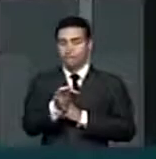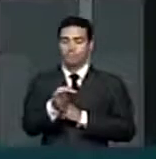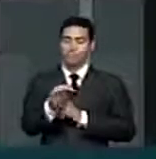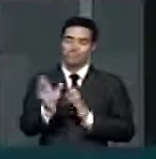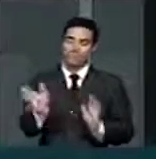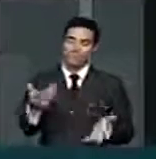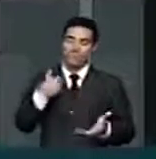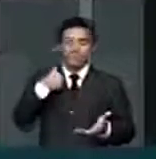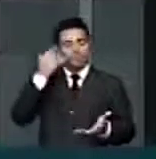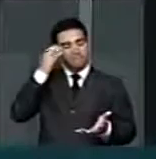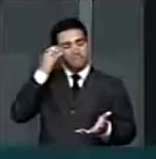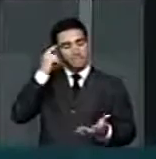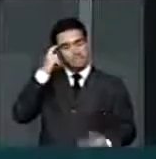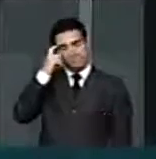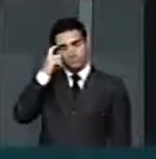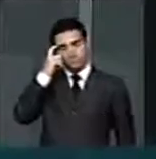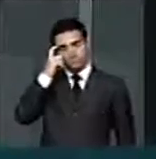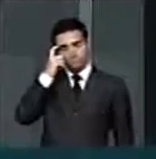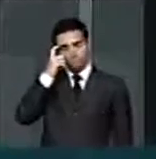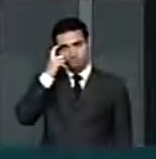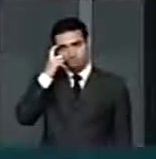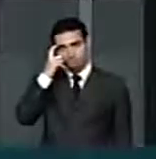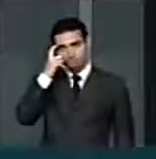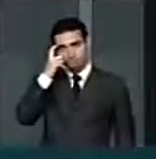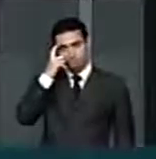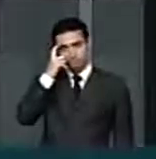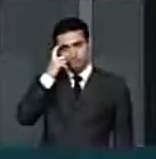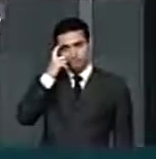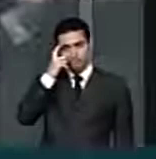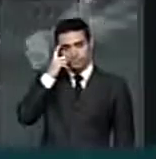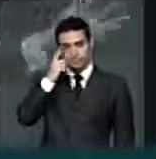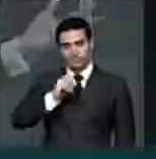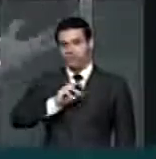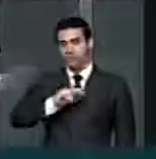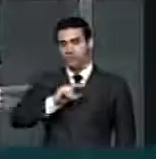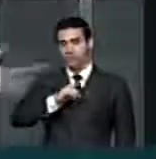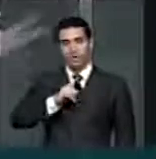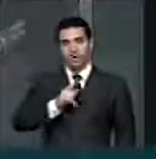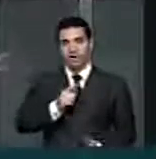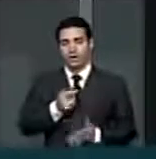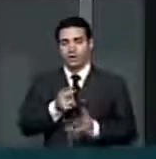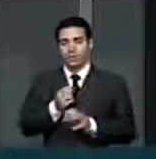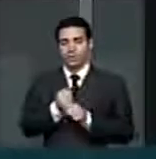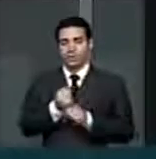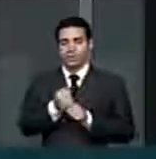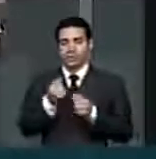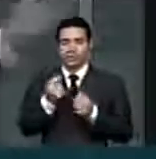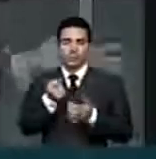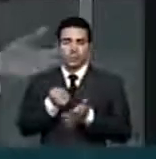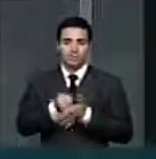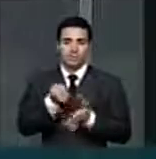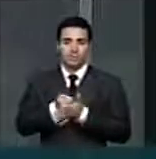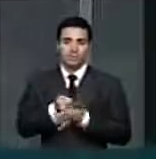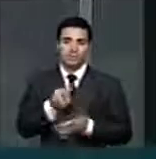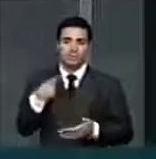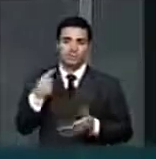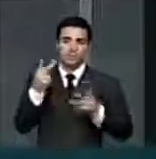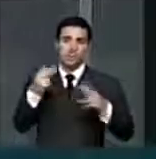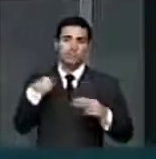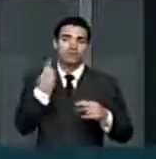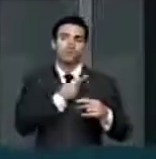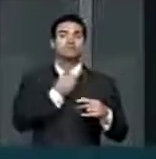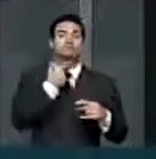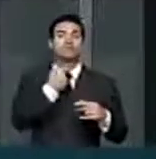fiquei pensando, não será um orçamento impositivo que nós sonhamos.